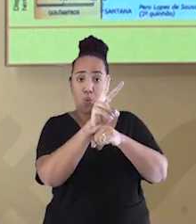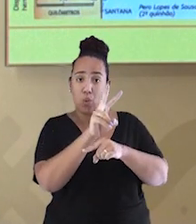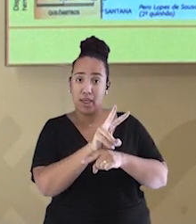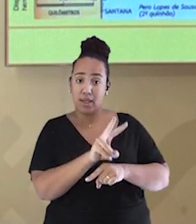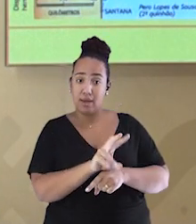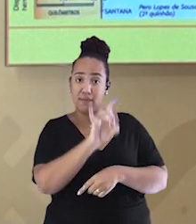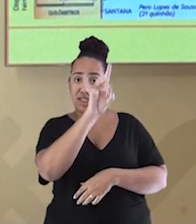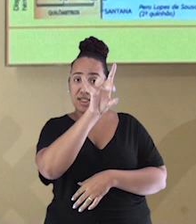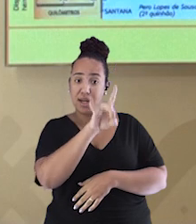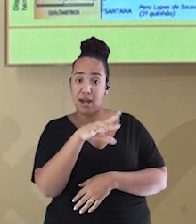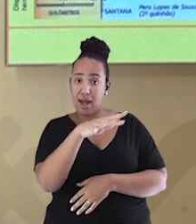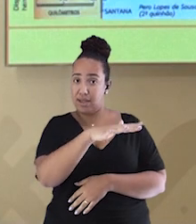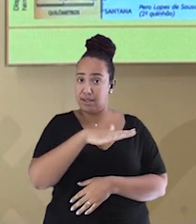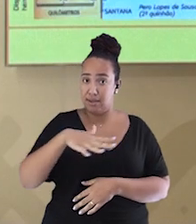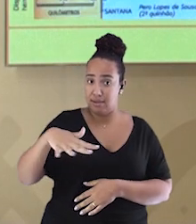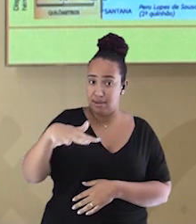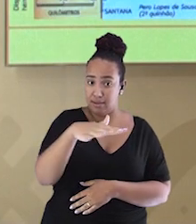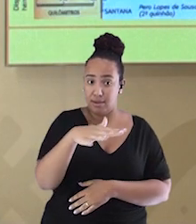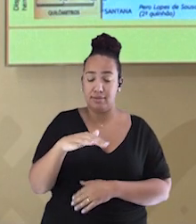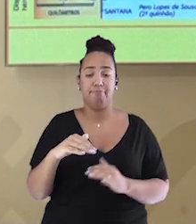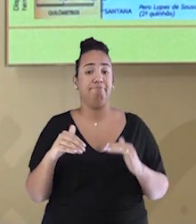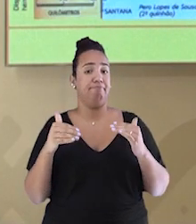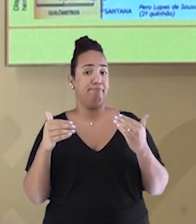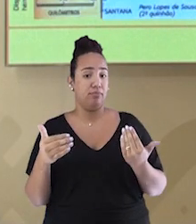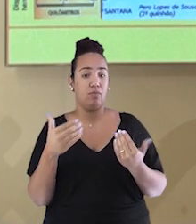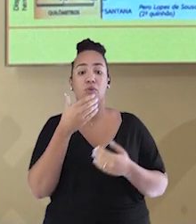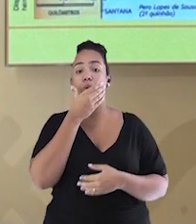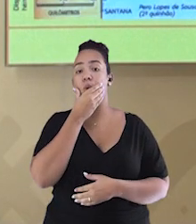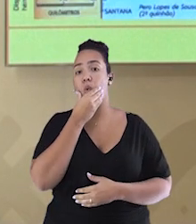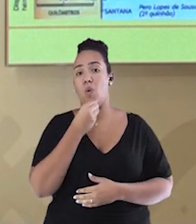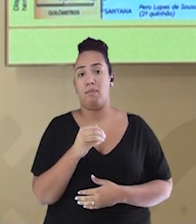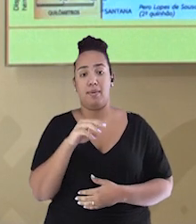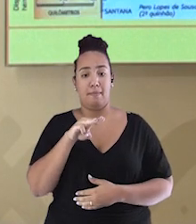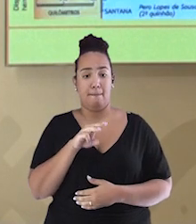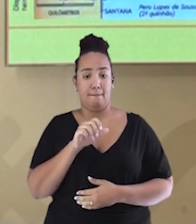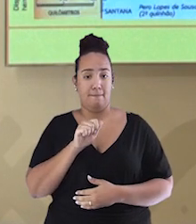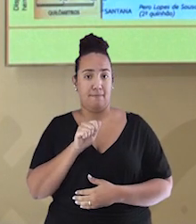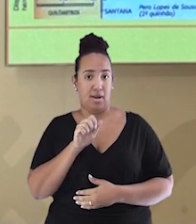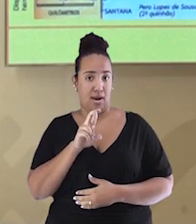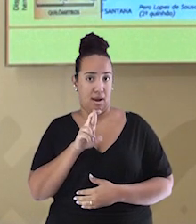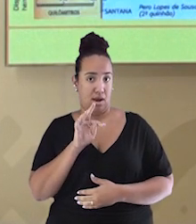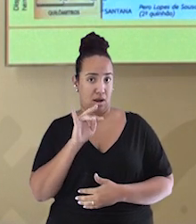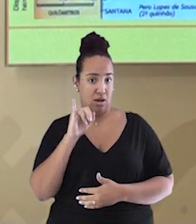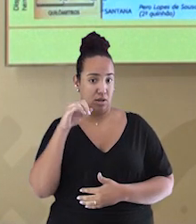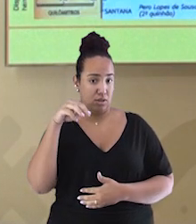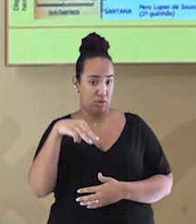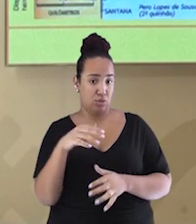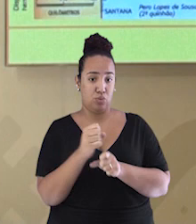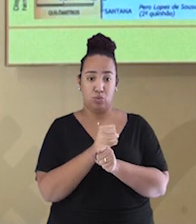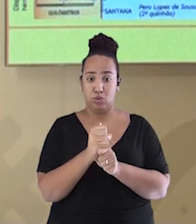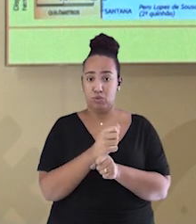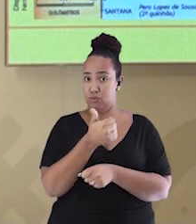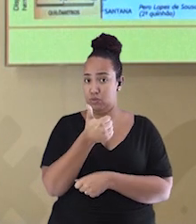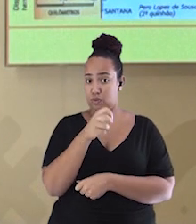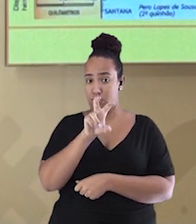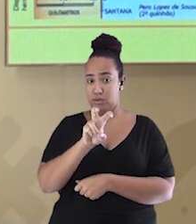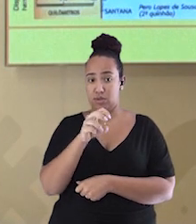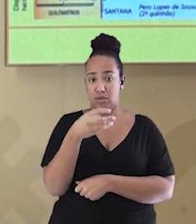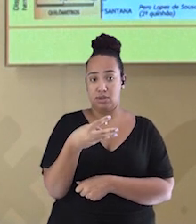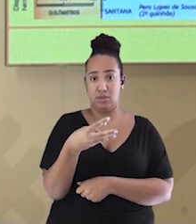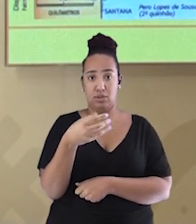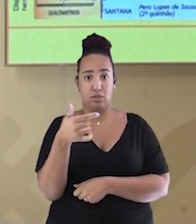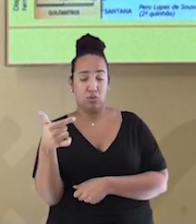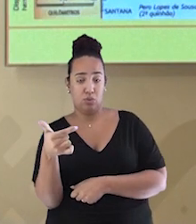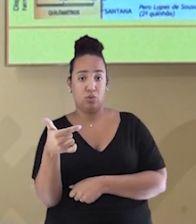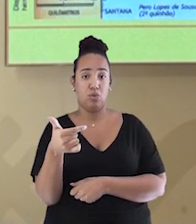terra. Oficialmente, foi Martim Afonso de Souza que em 1532 trouxe